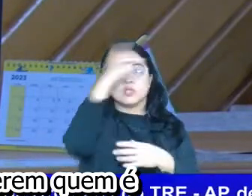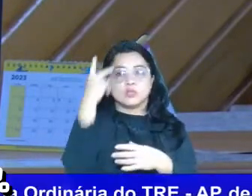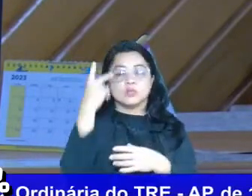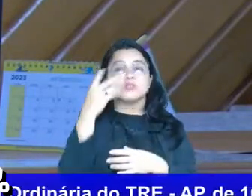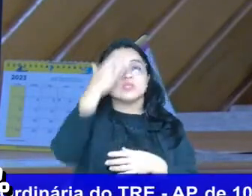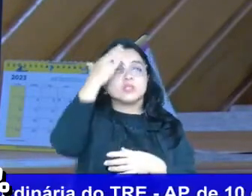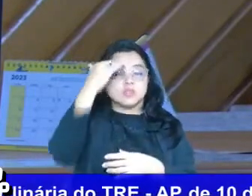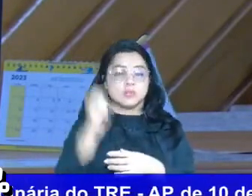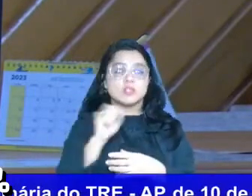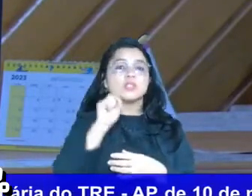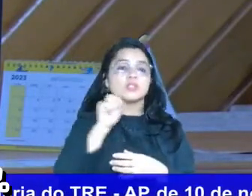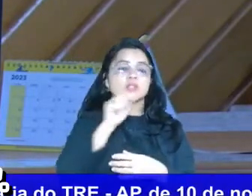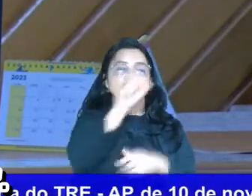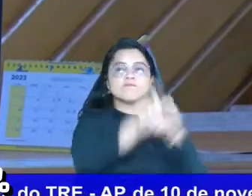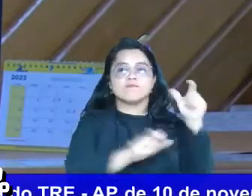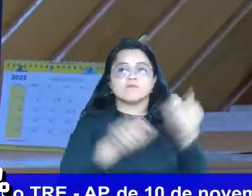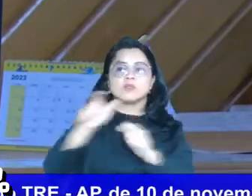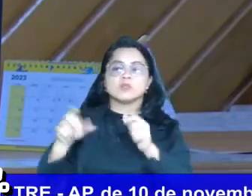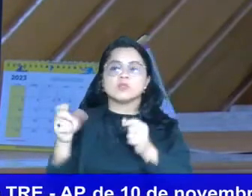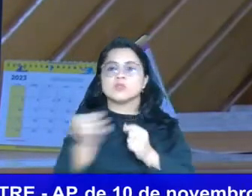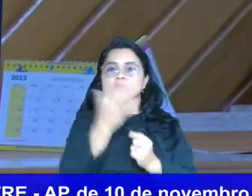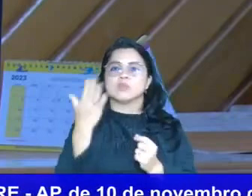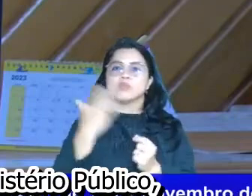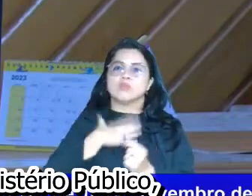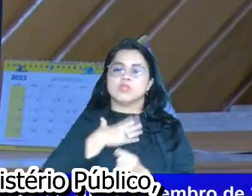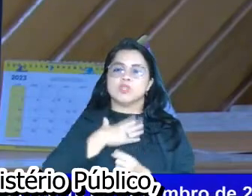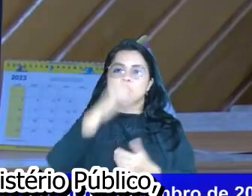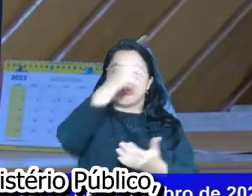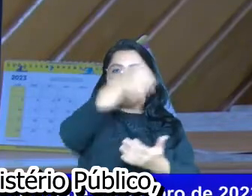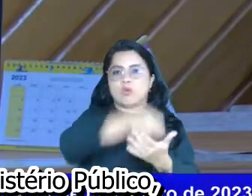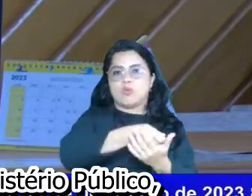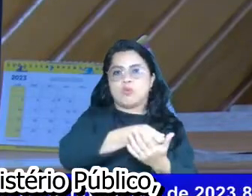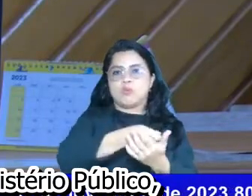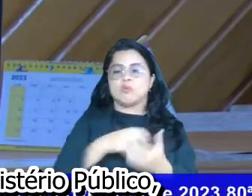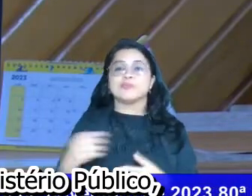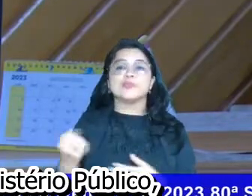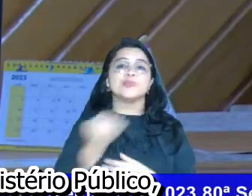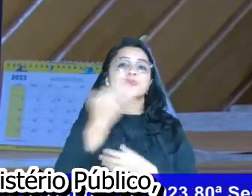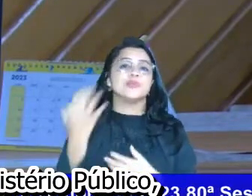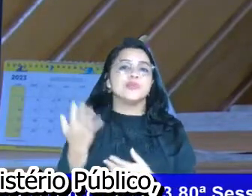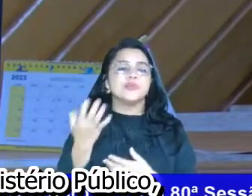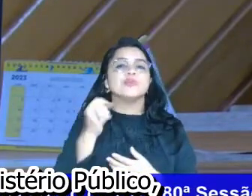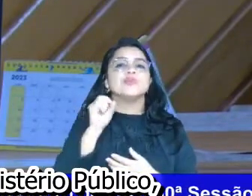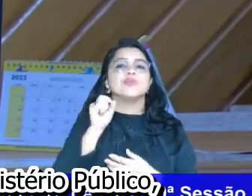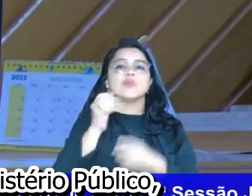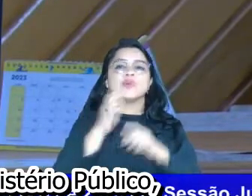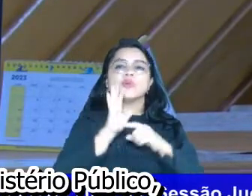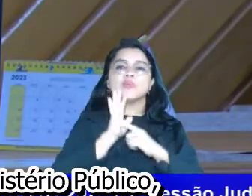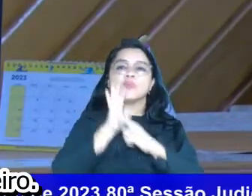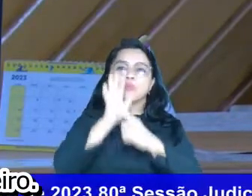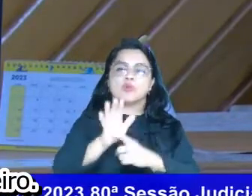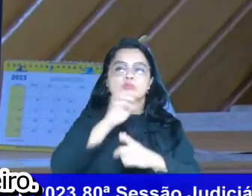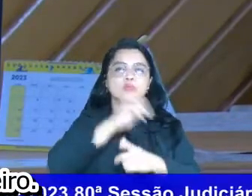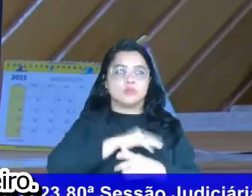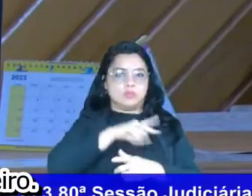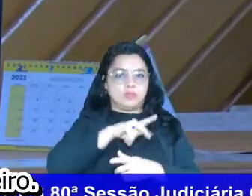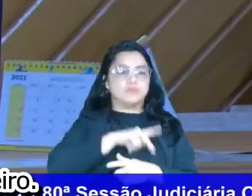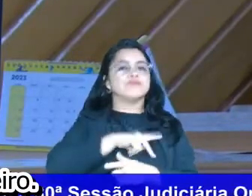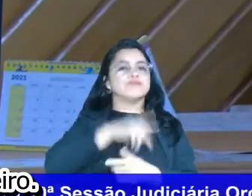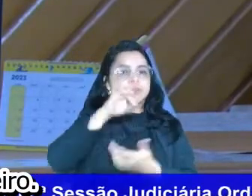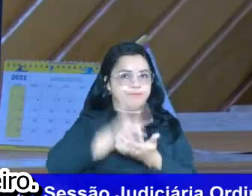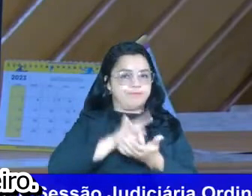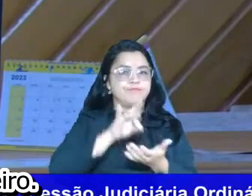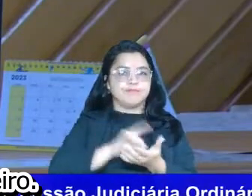saberem quem é quem e quanto está saindo do meu bolso. Então, essa menção a quanto corrobora a conclusão do Ministério Público que os